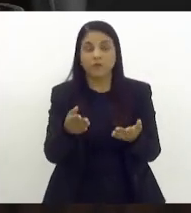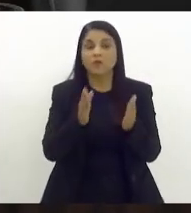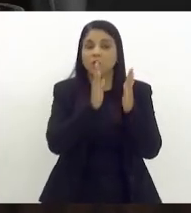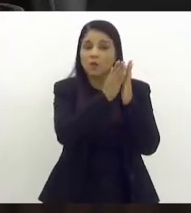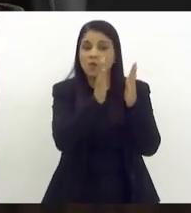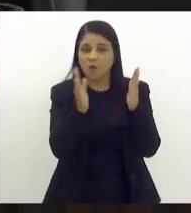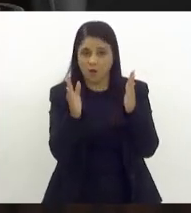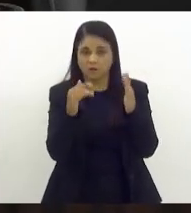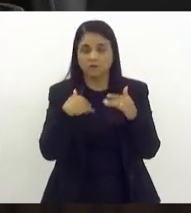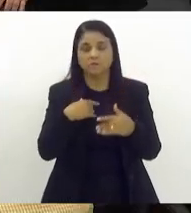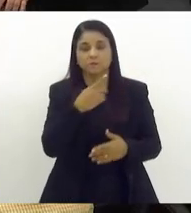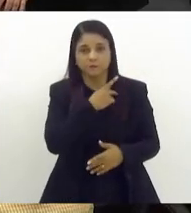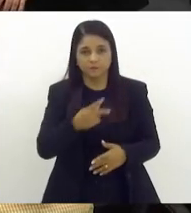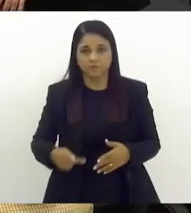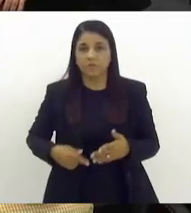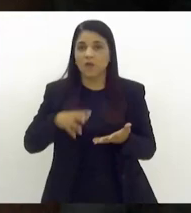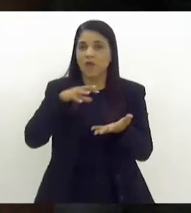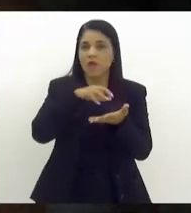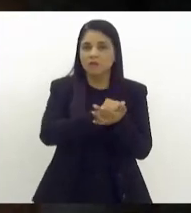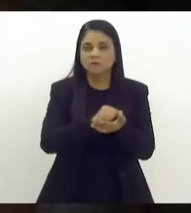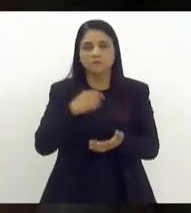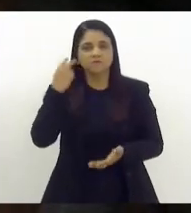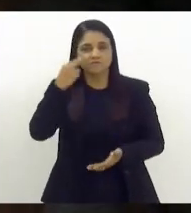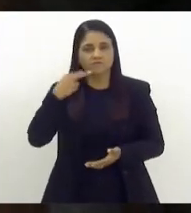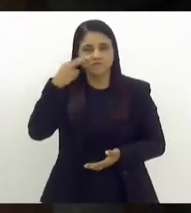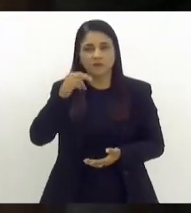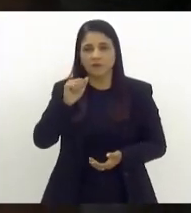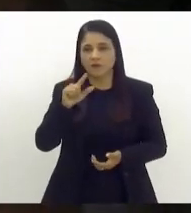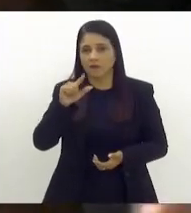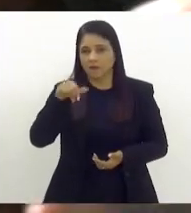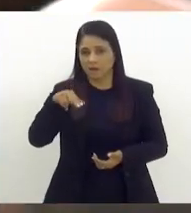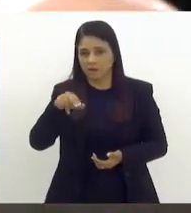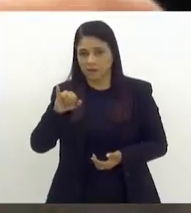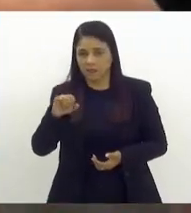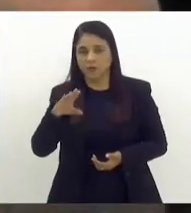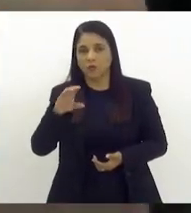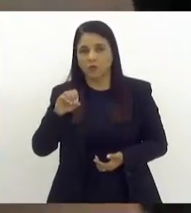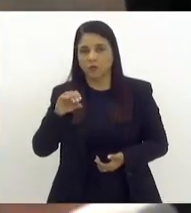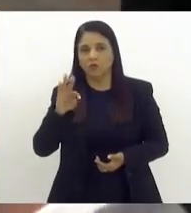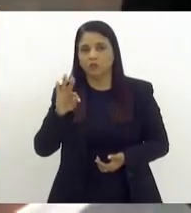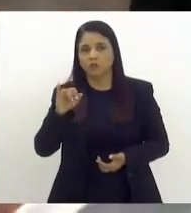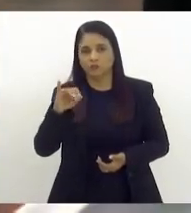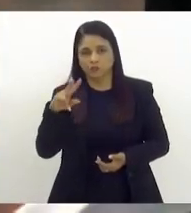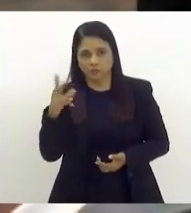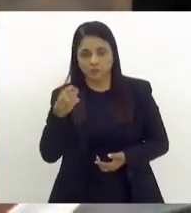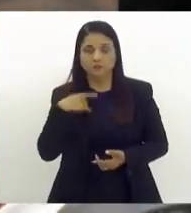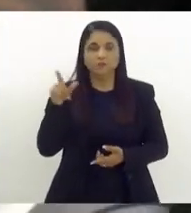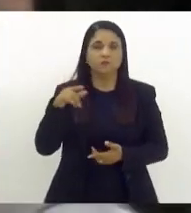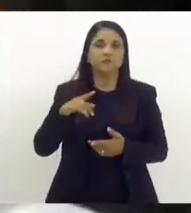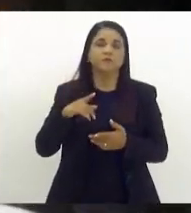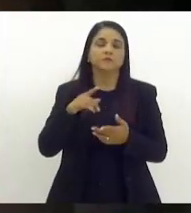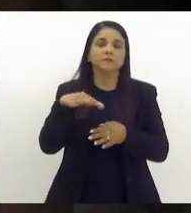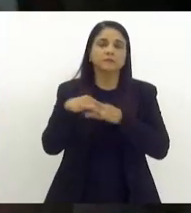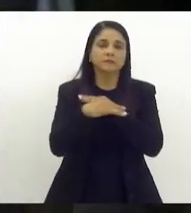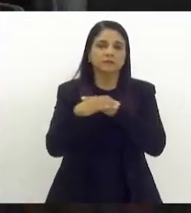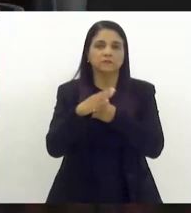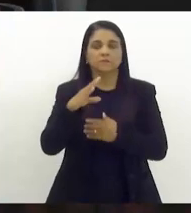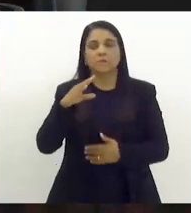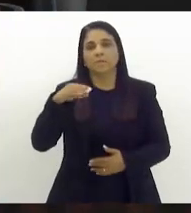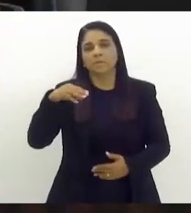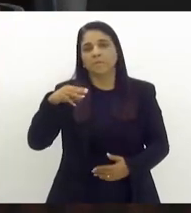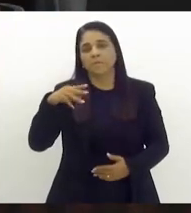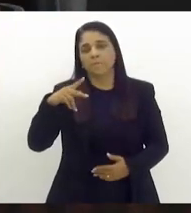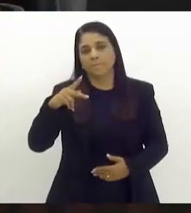ordem, presidente. Quero registrar a presença da vereadora Aline Otília, de Paracambi, presidente da Câmara. Seja muito